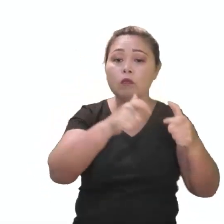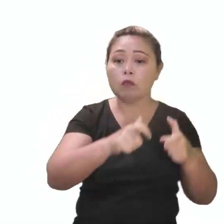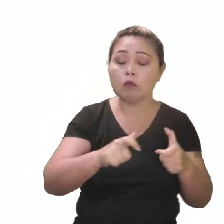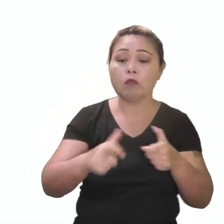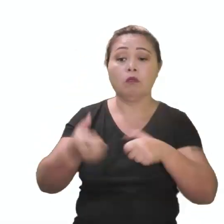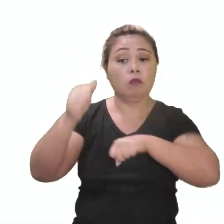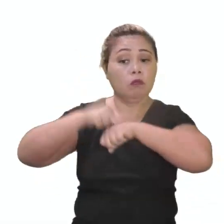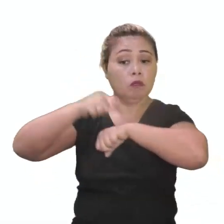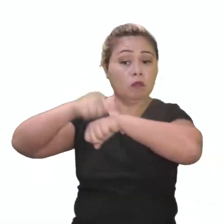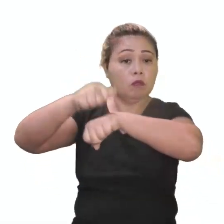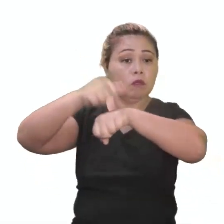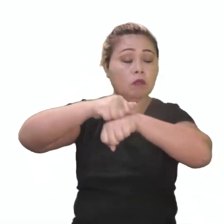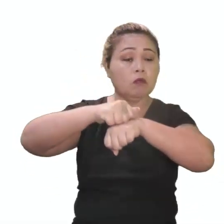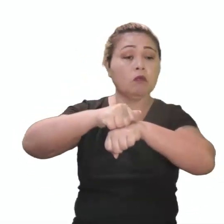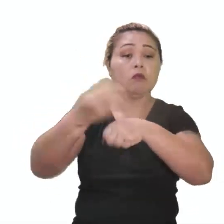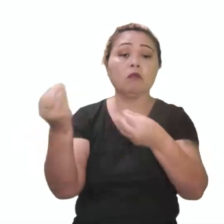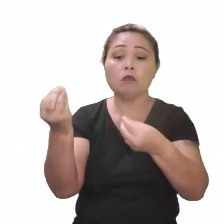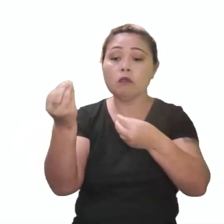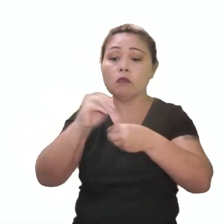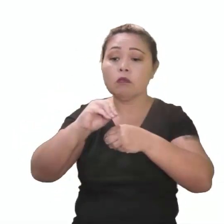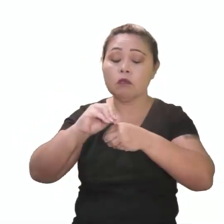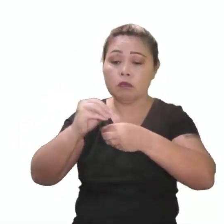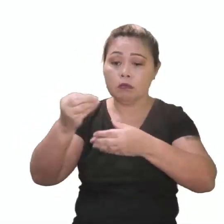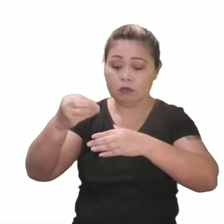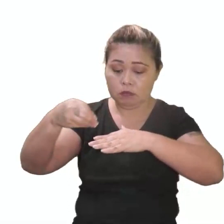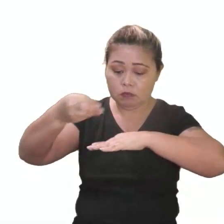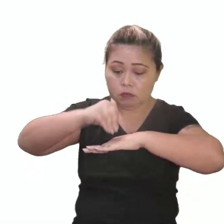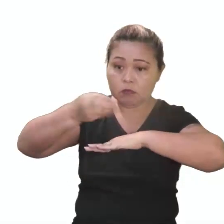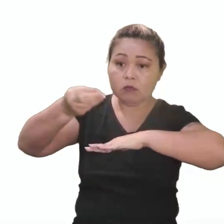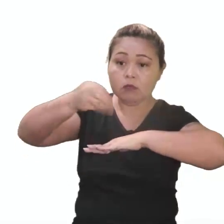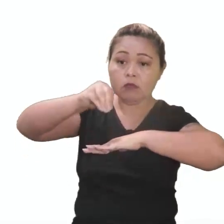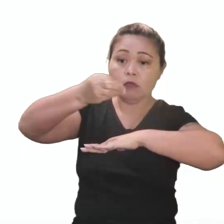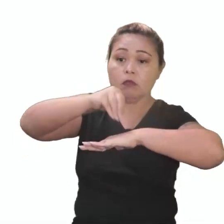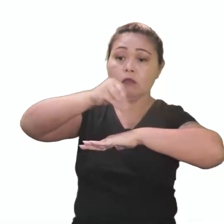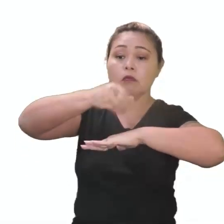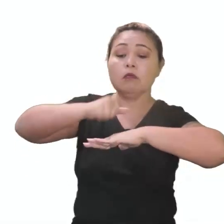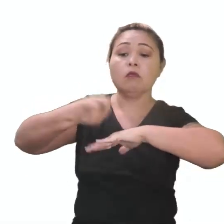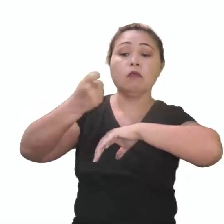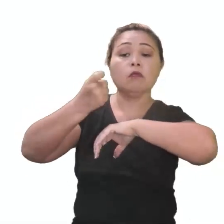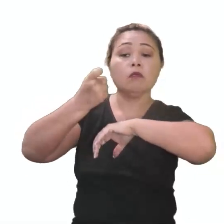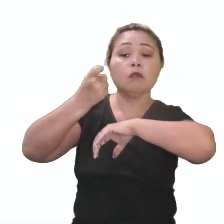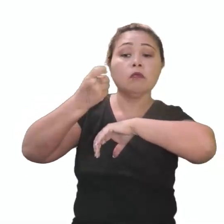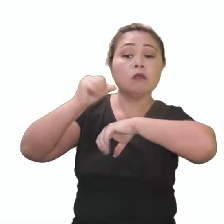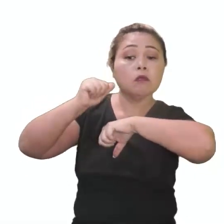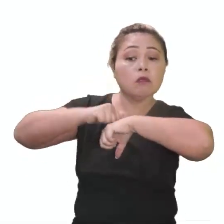colocação nas formações rochosas e camadas sedimentares é conhecido